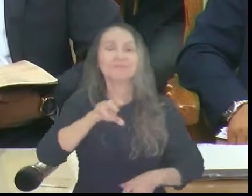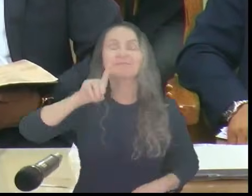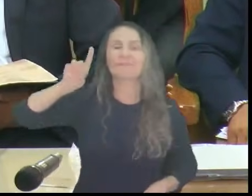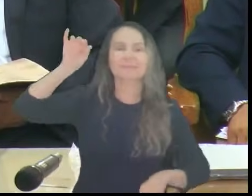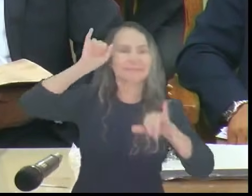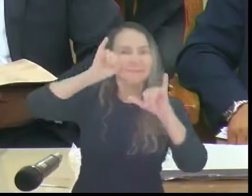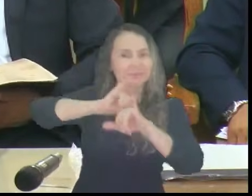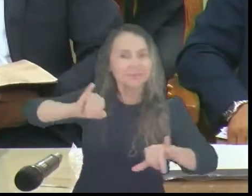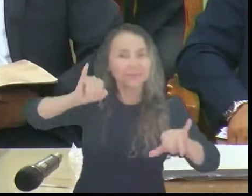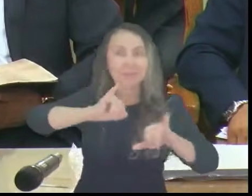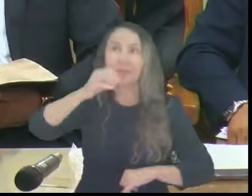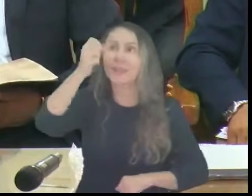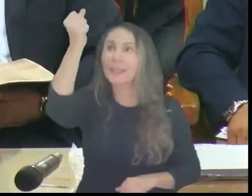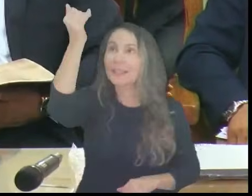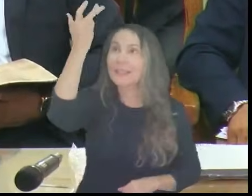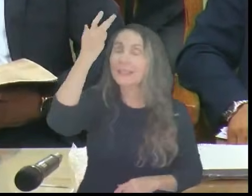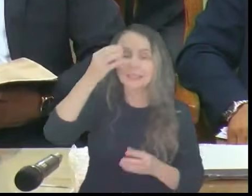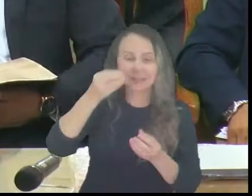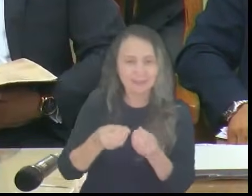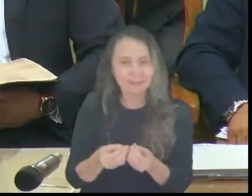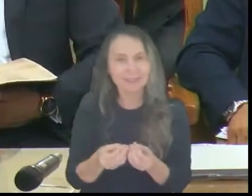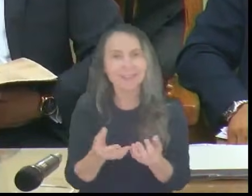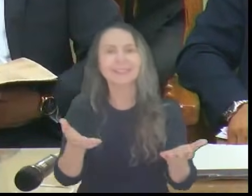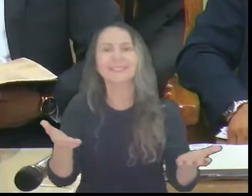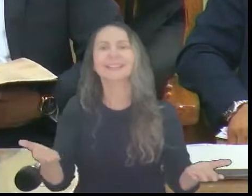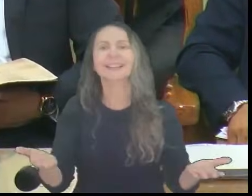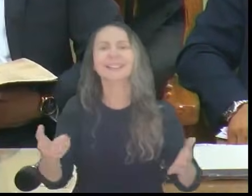te dar graça.